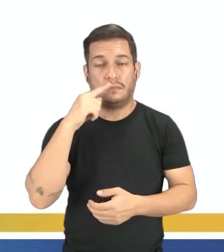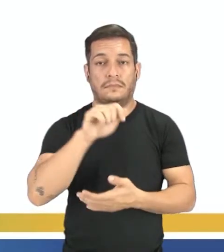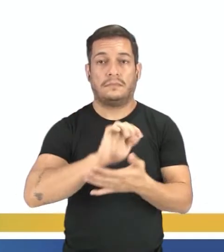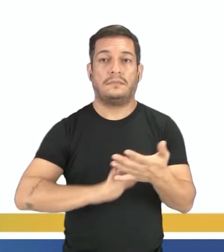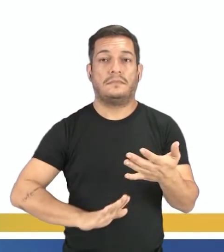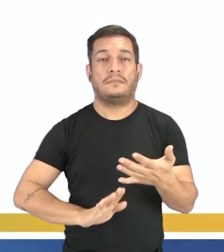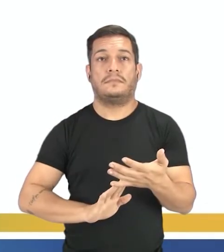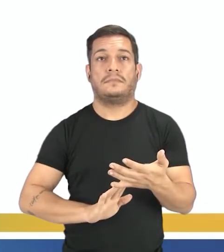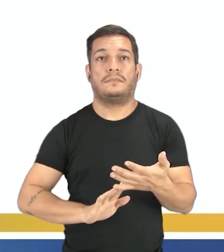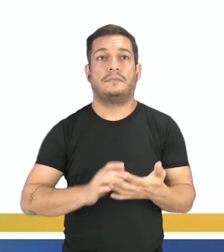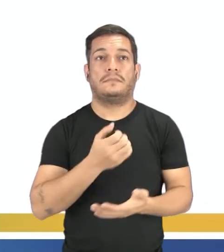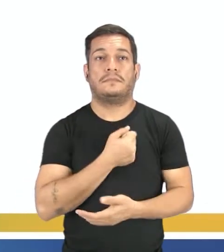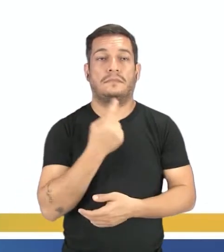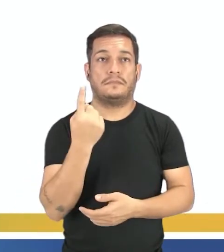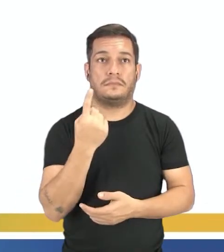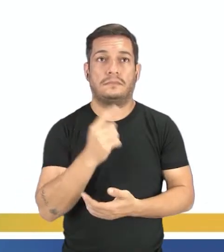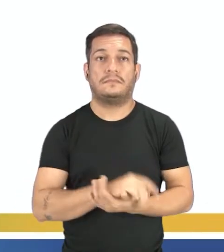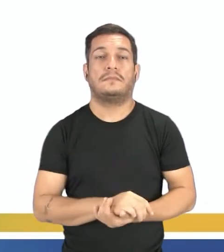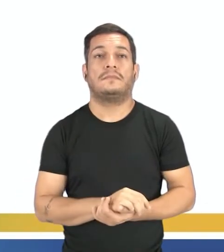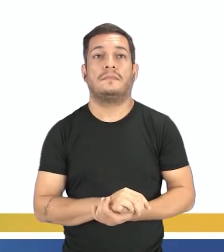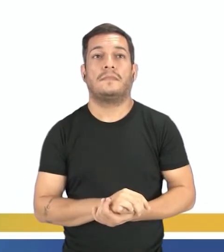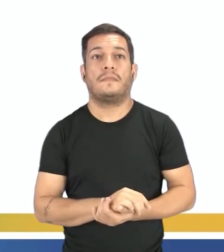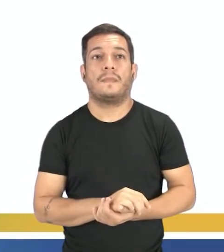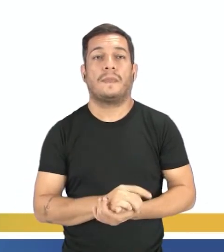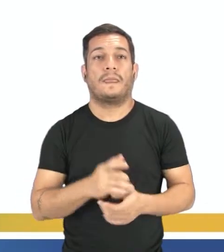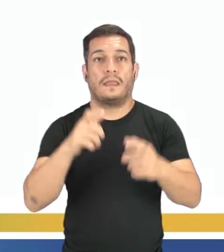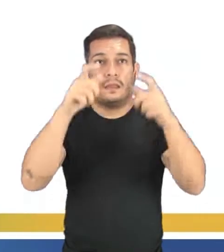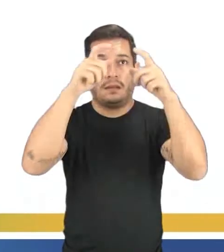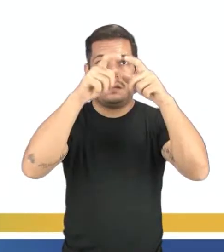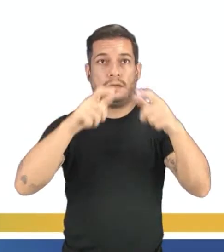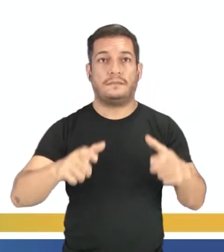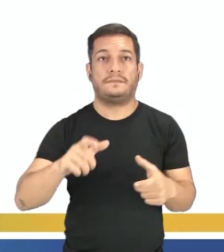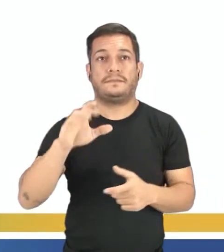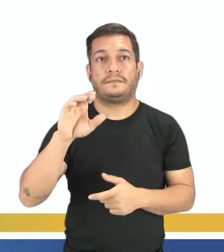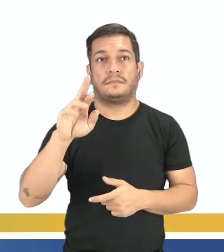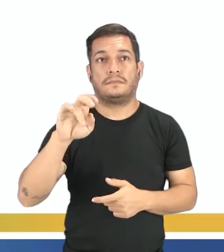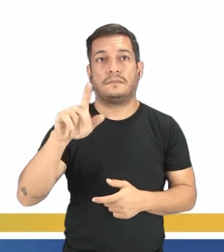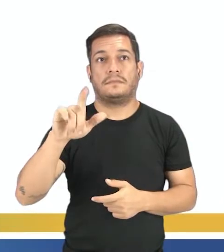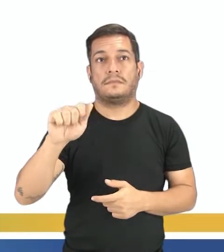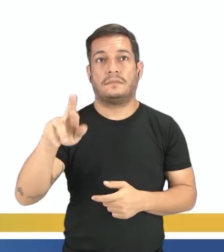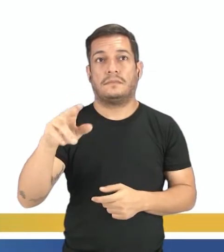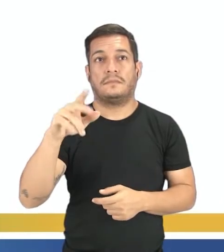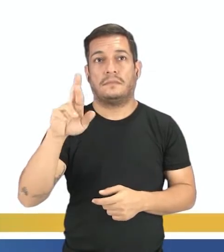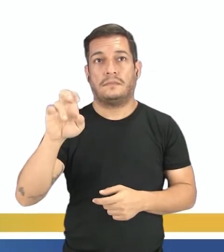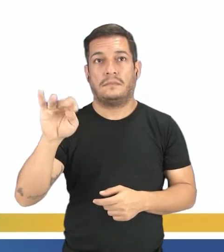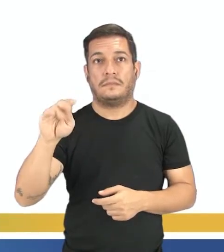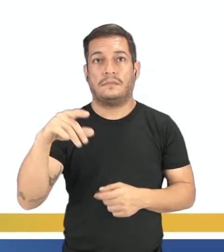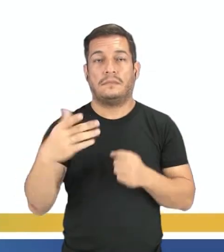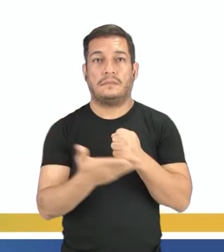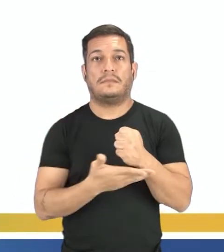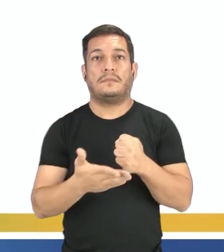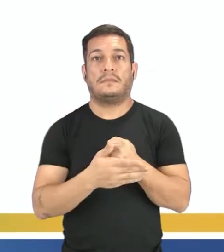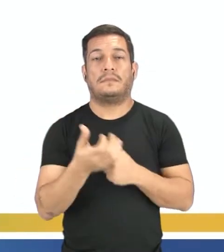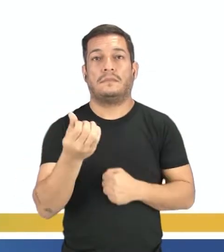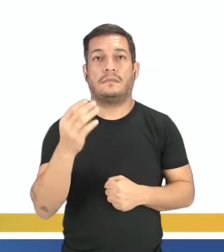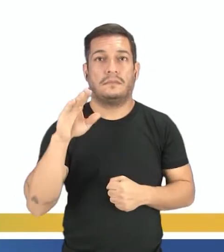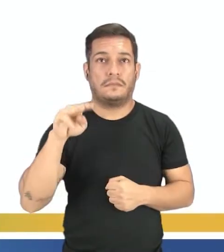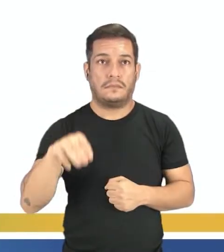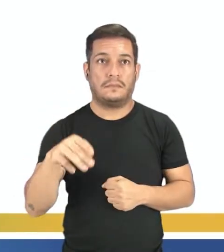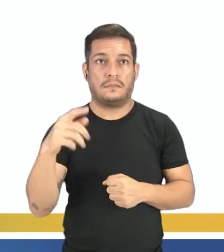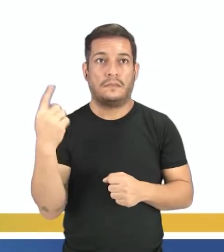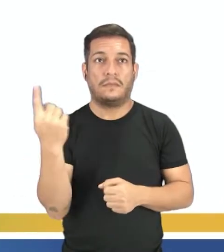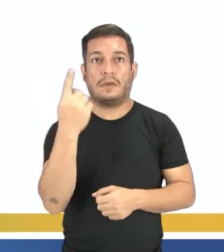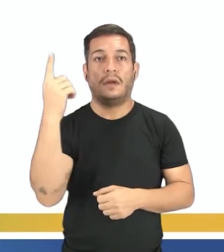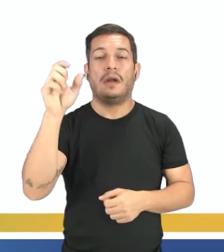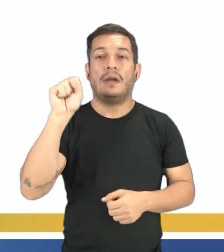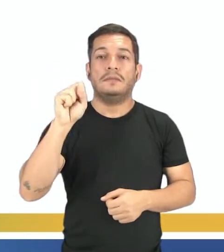exercício número 1. Um cone circular reto tem raio da base de 6 centímetros e uma altura